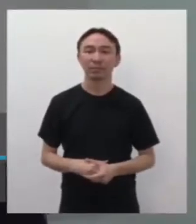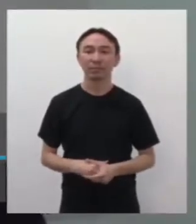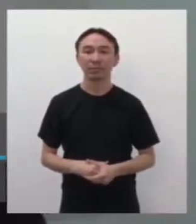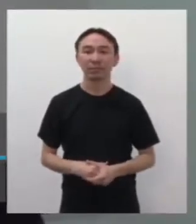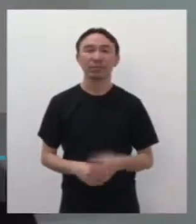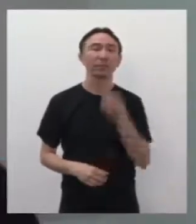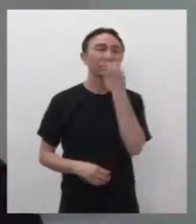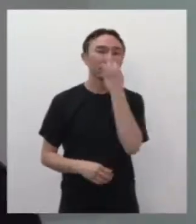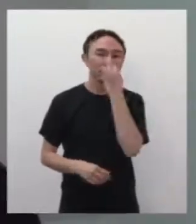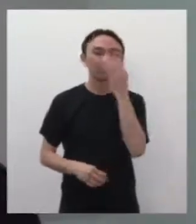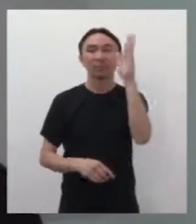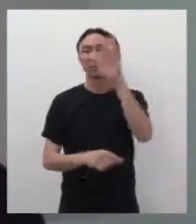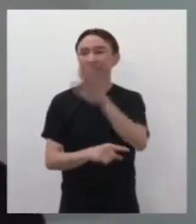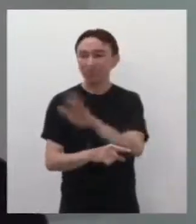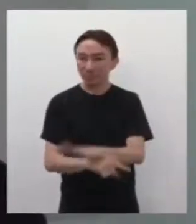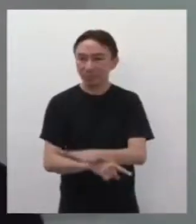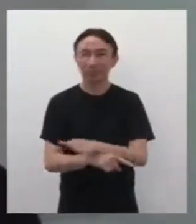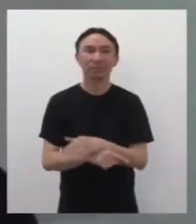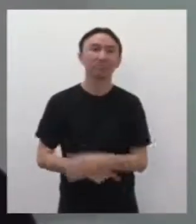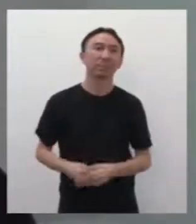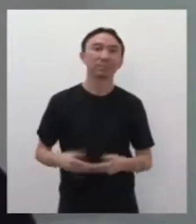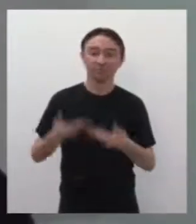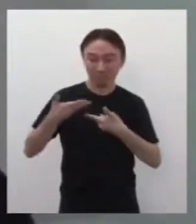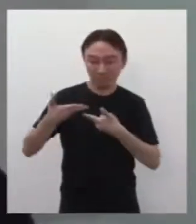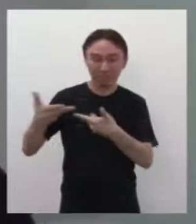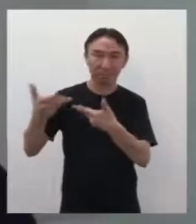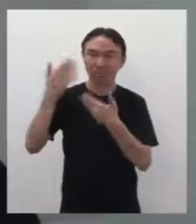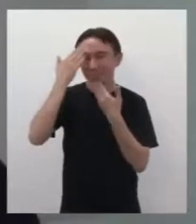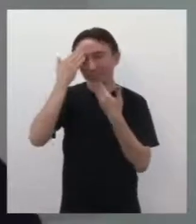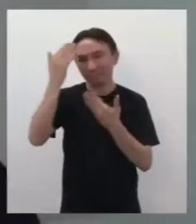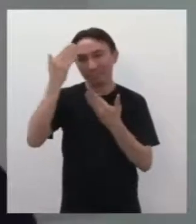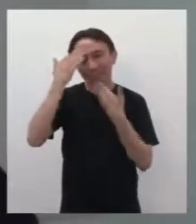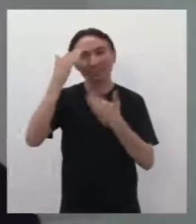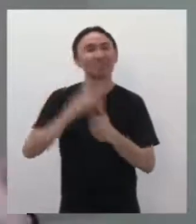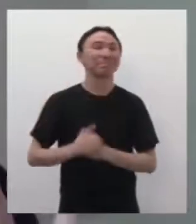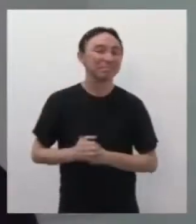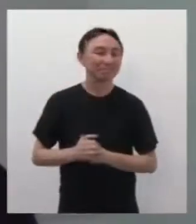Boa tarde, Elaine. Muito obrigada pelo convite. Estou muito